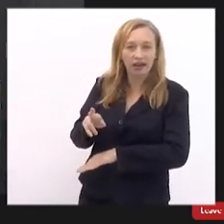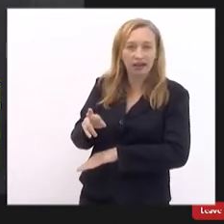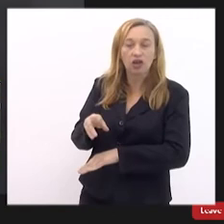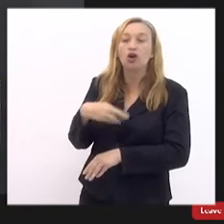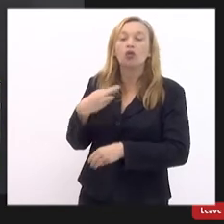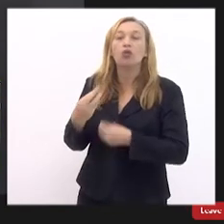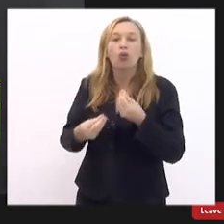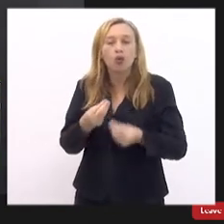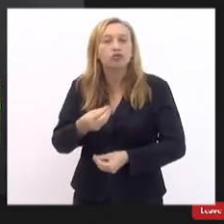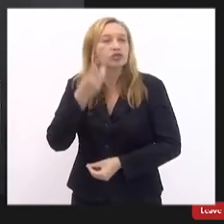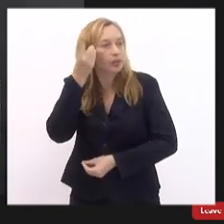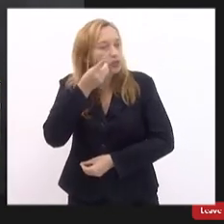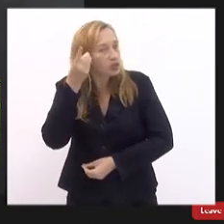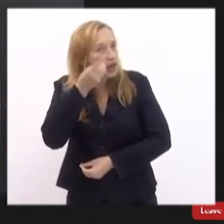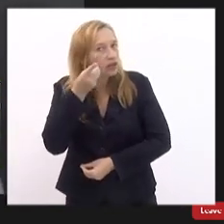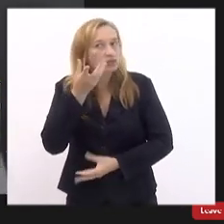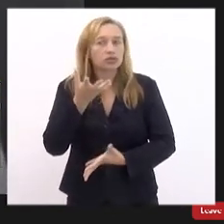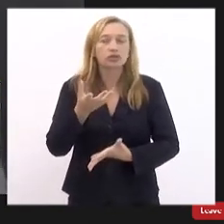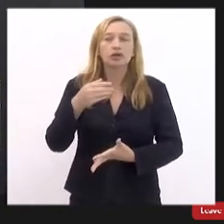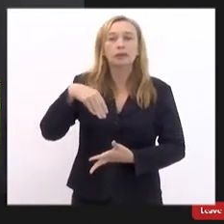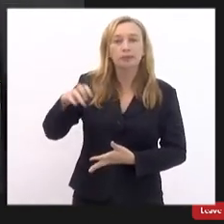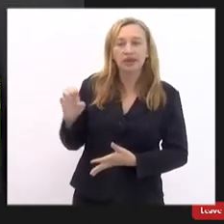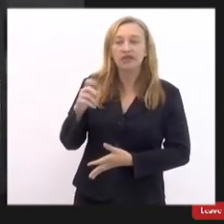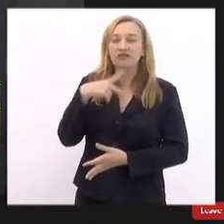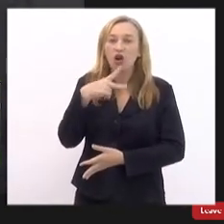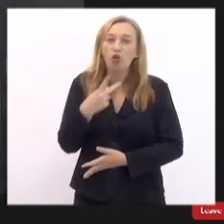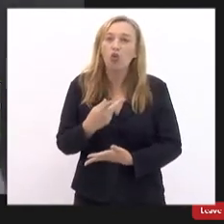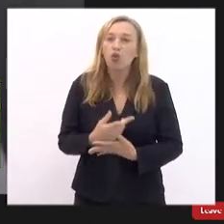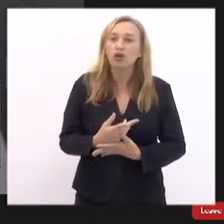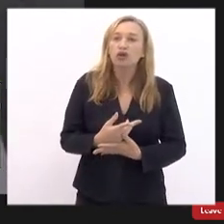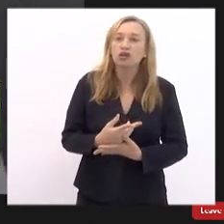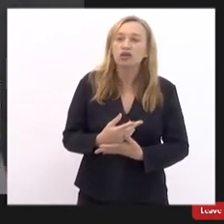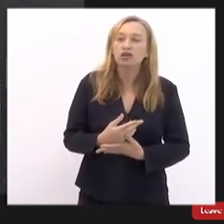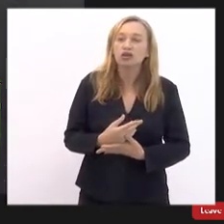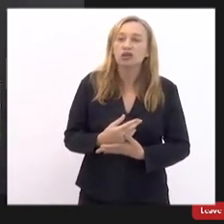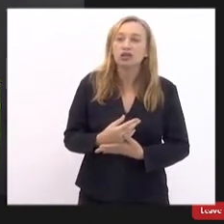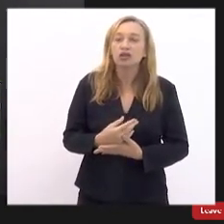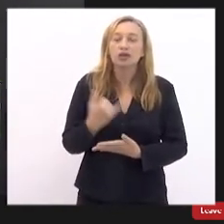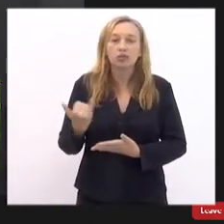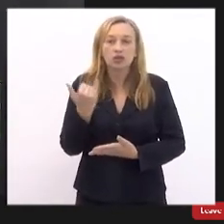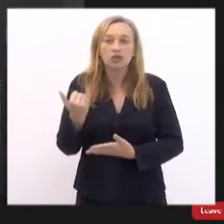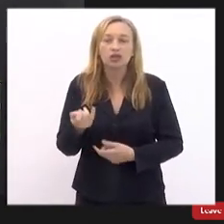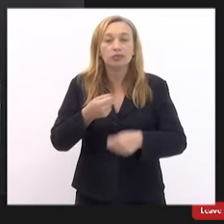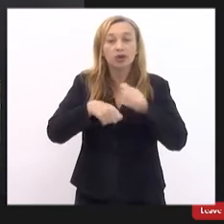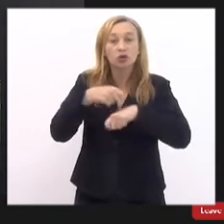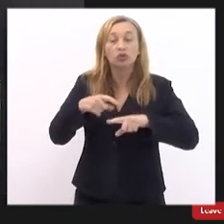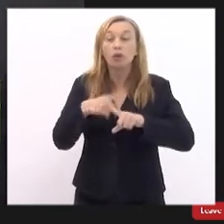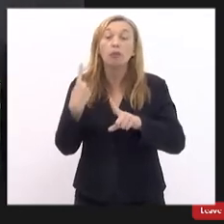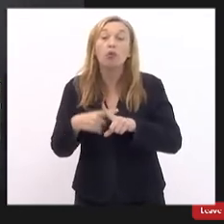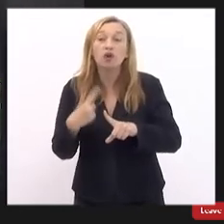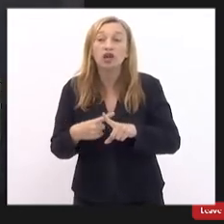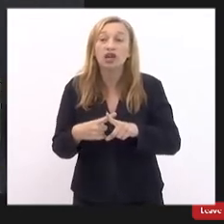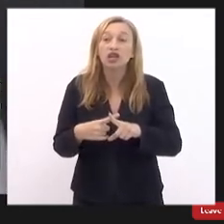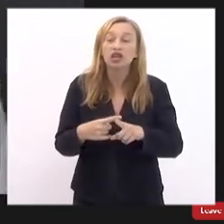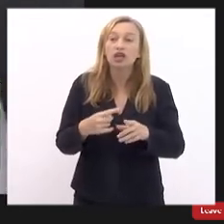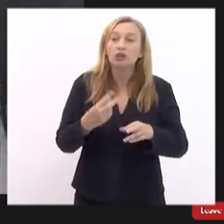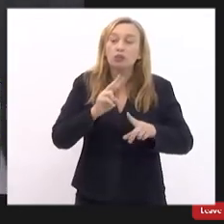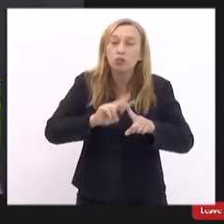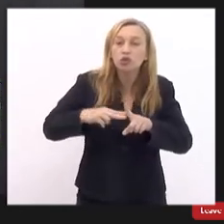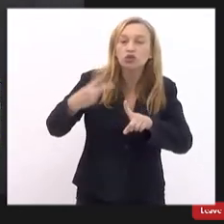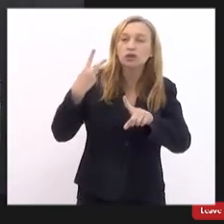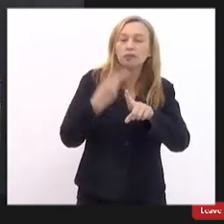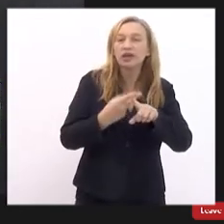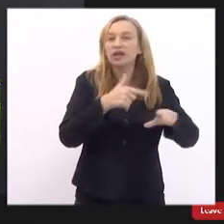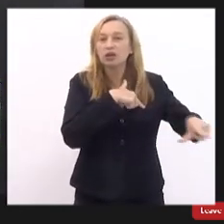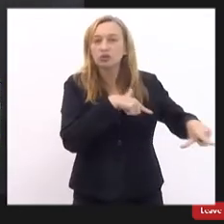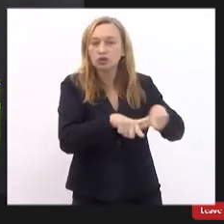o deputado Mick falou, né, que é vital isso na economia, porque isso multiplica o